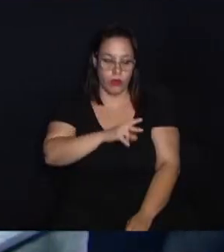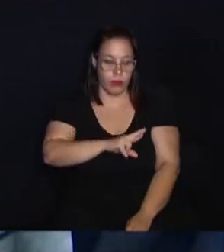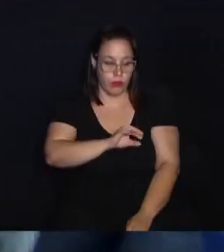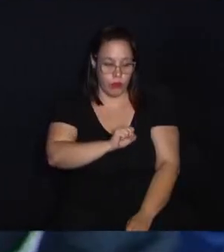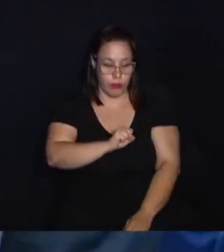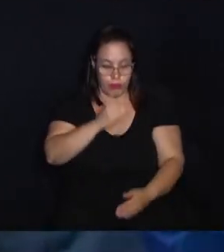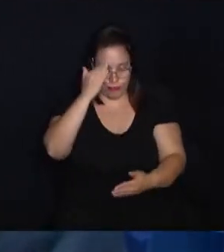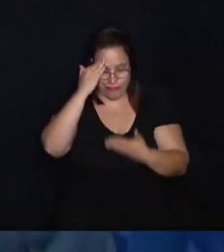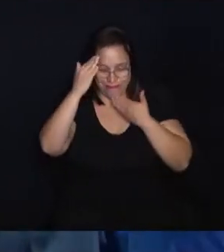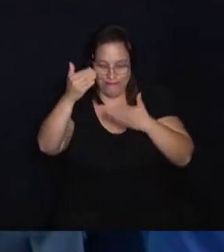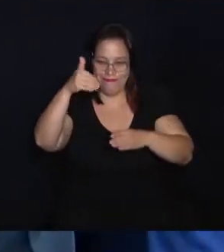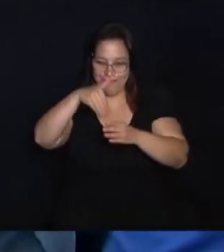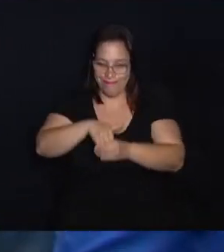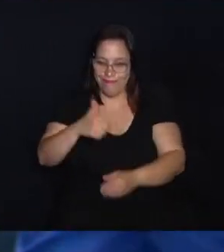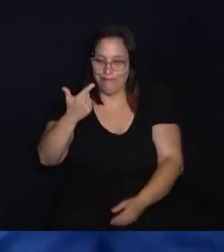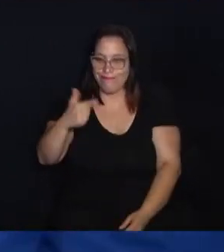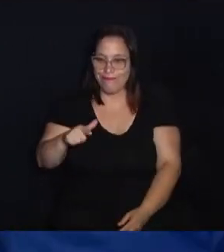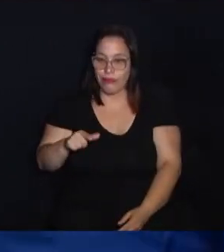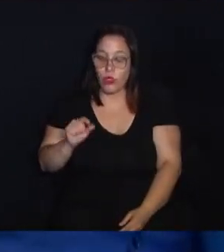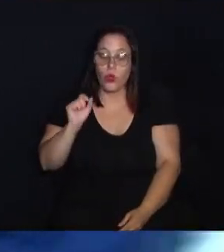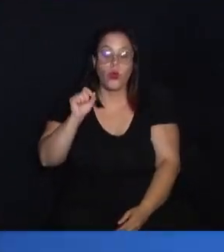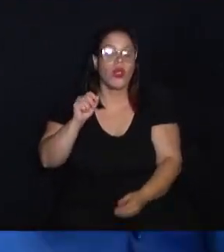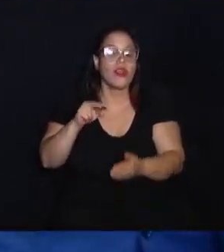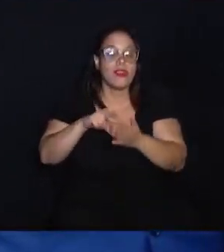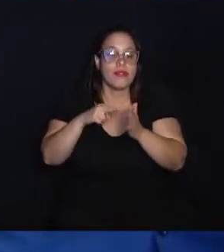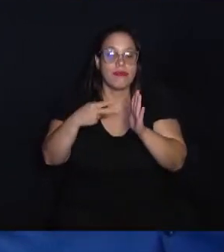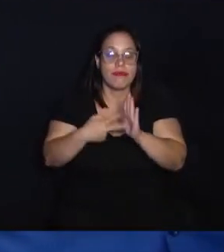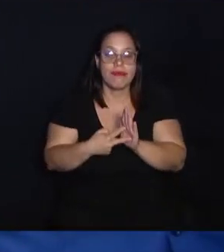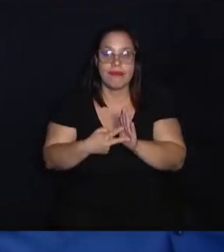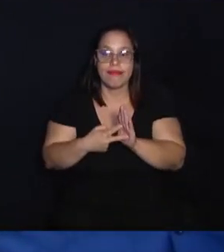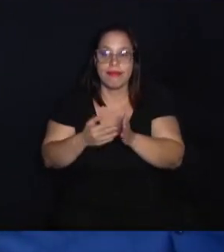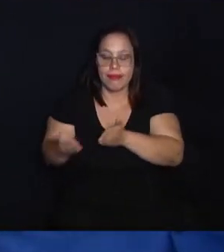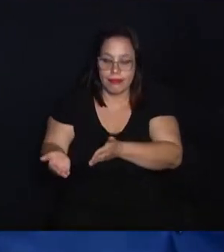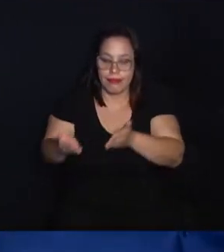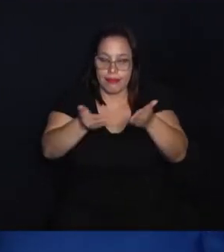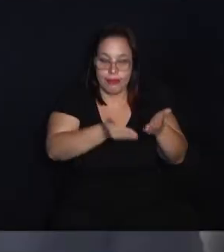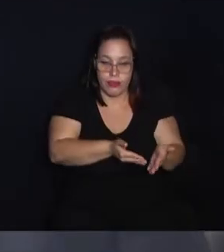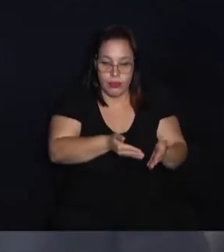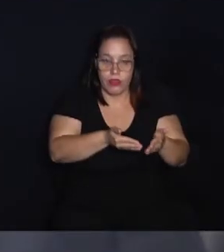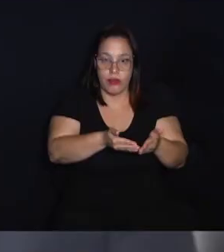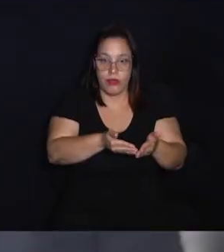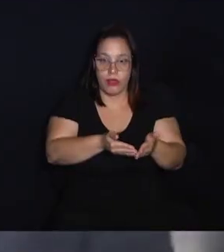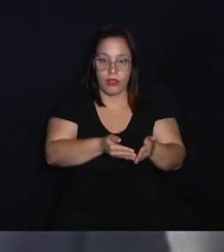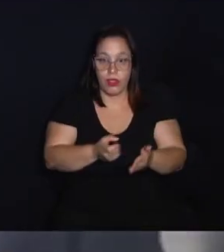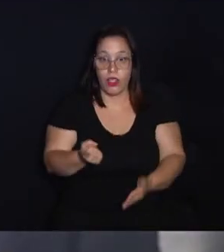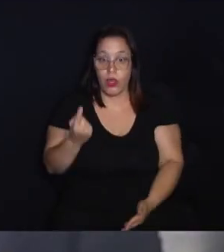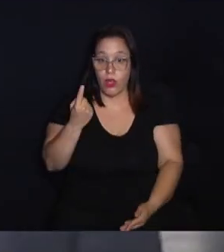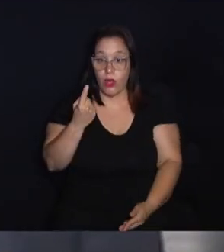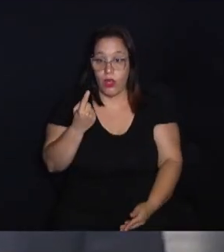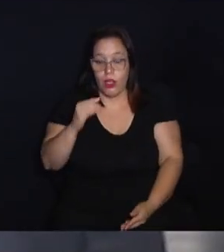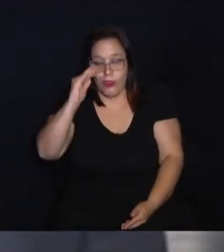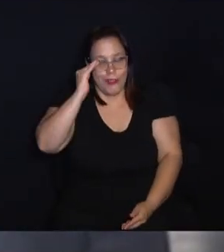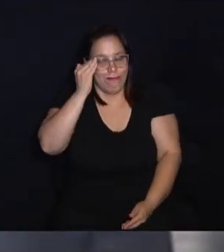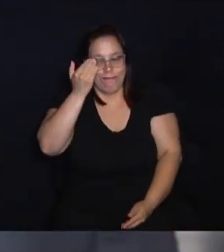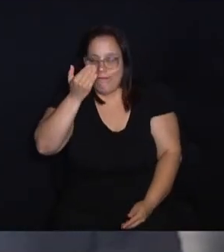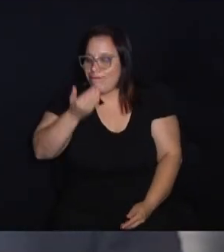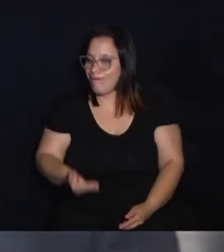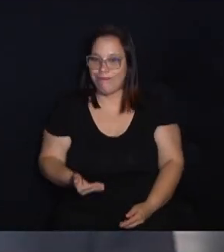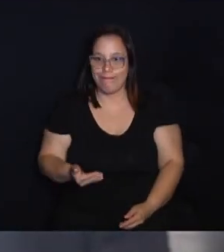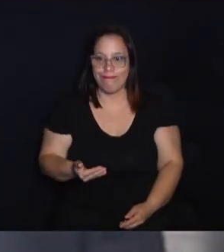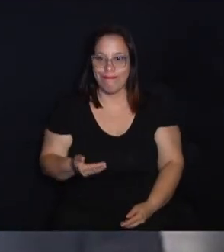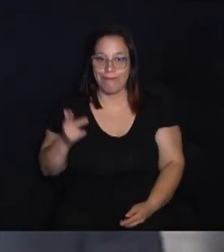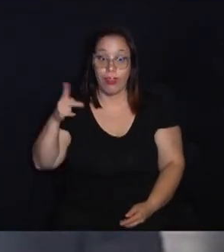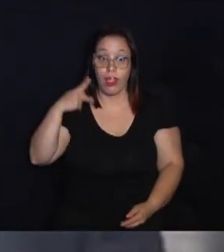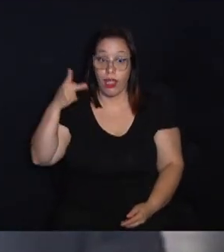reeleição e falou do que significa ser reconduzido ao cargo. Primeiro, assim, é uma honra, né? Ser vereador na cidade